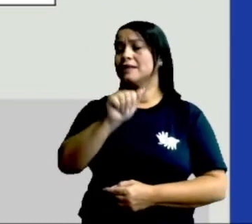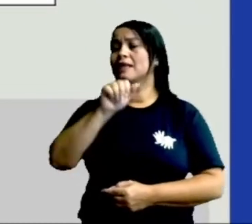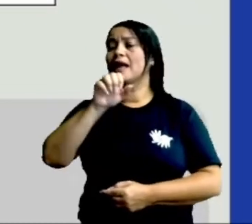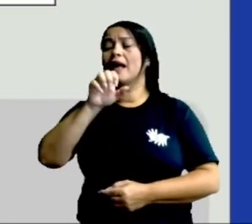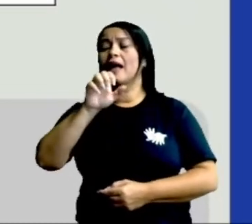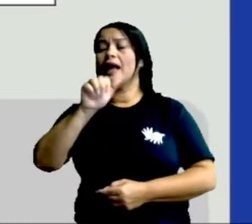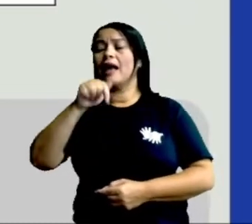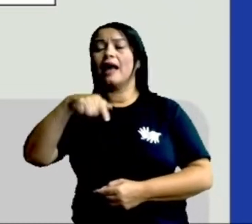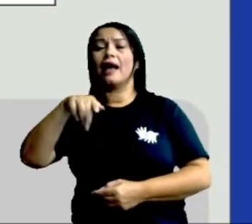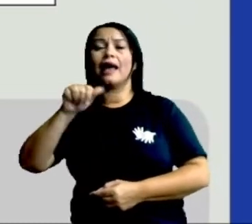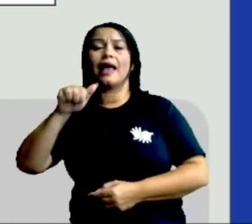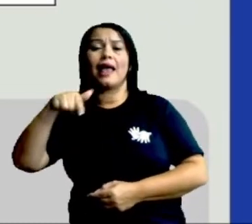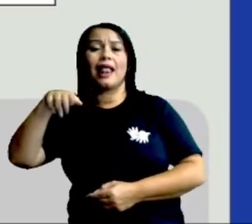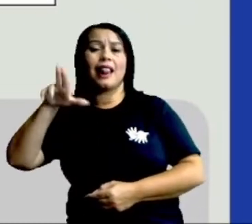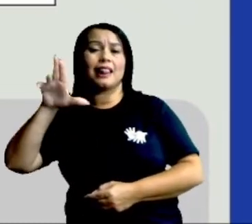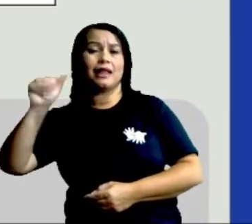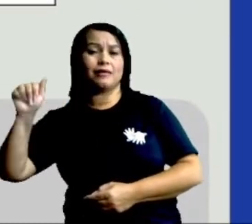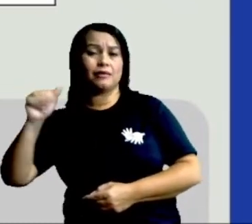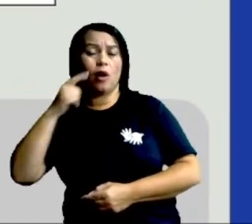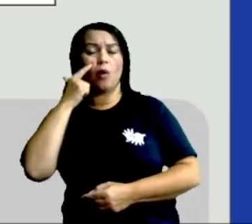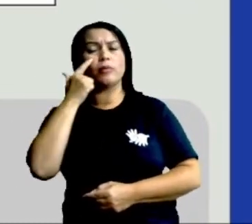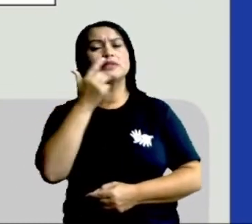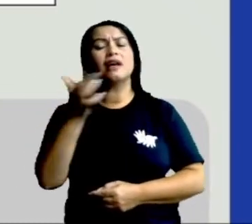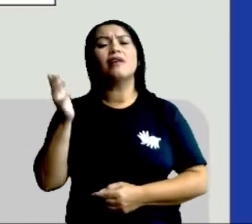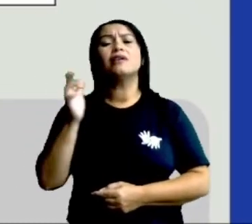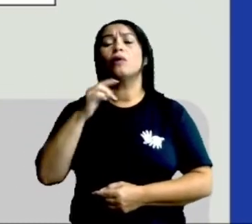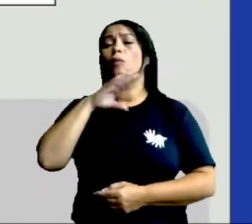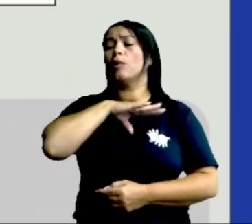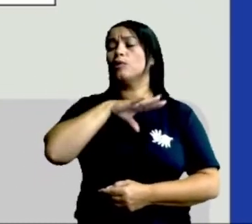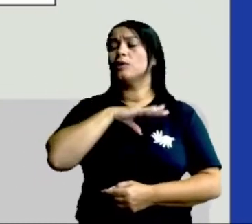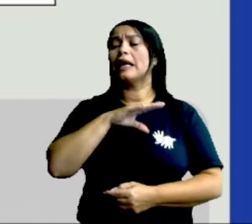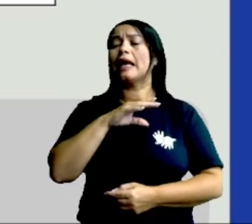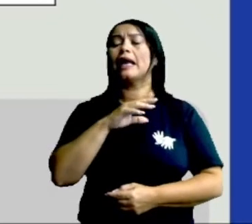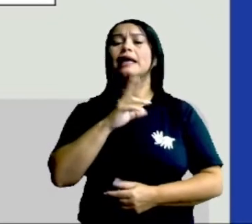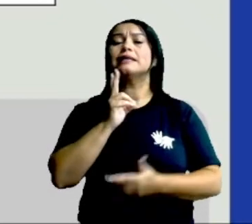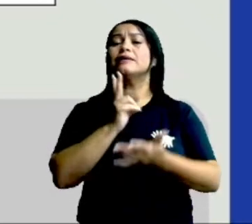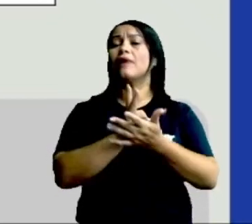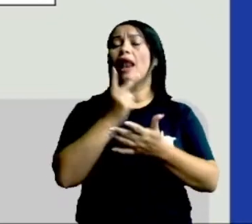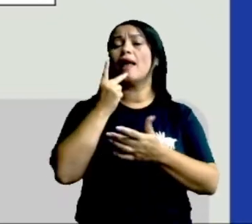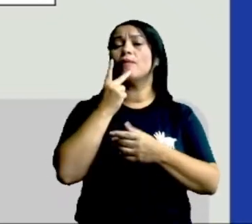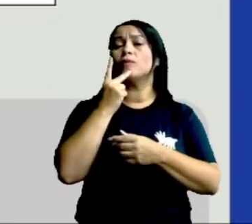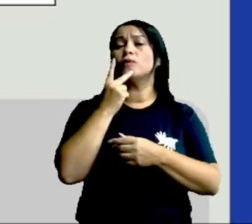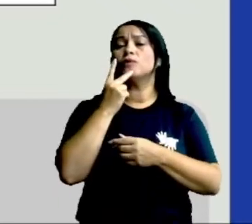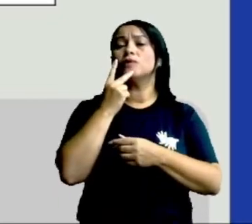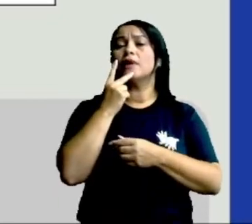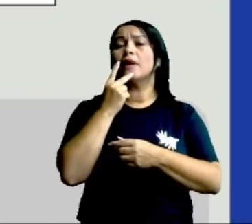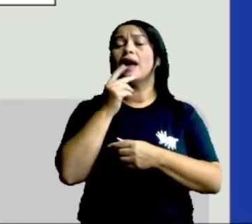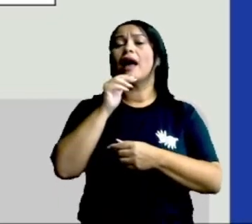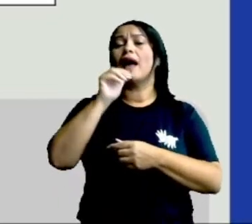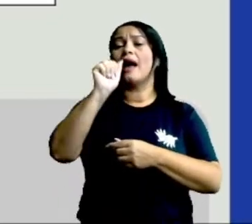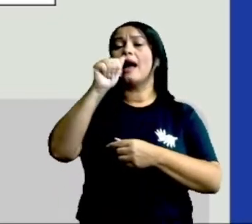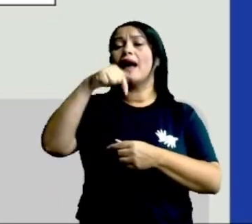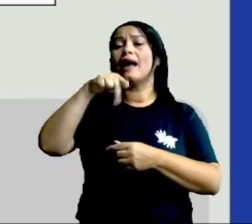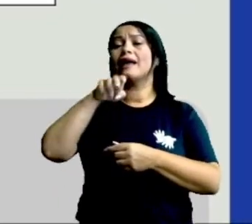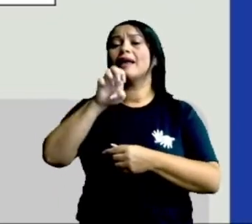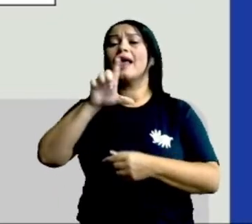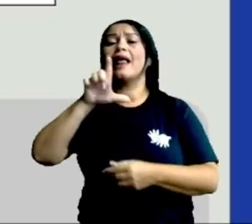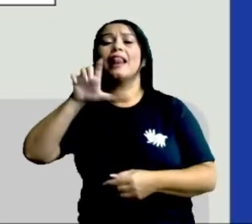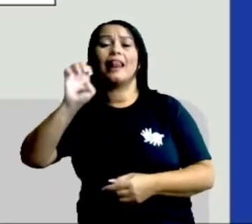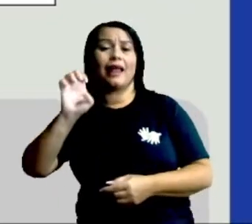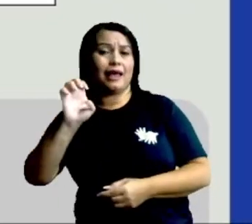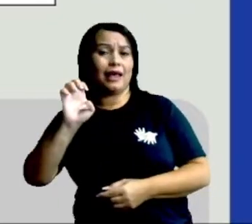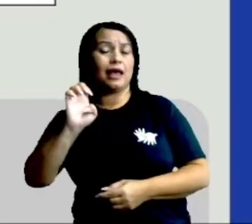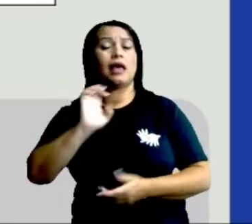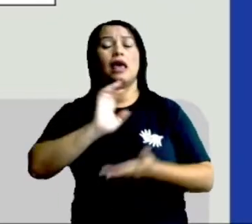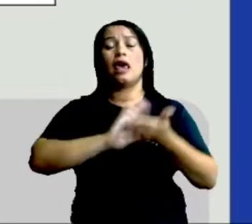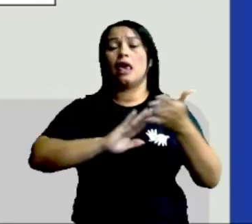e aquela. Então, preste atenção, em português a gente diz aquele. Em